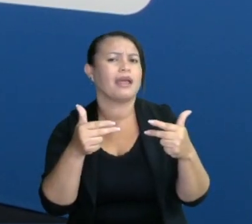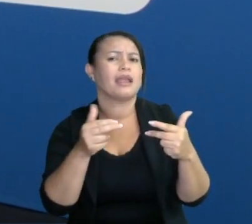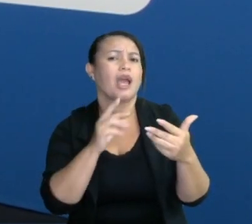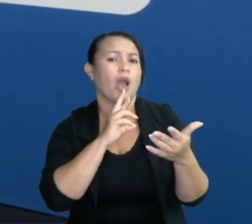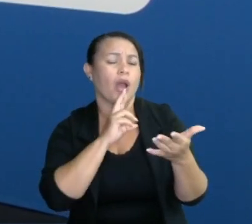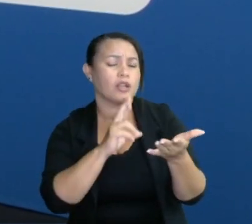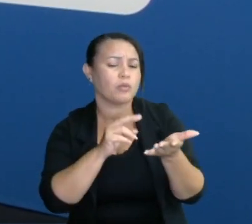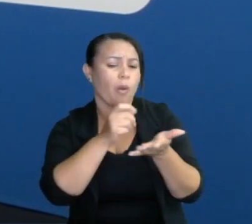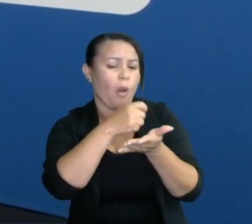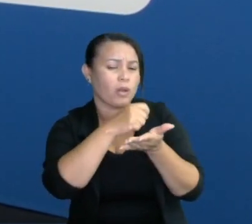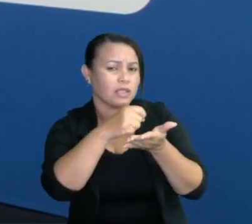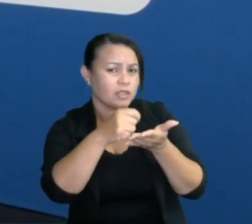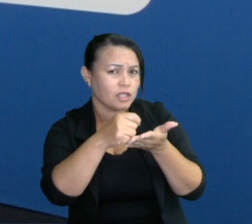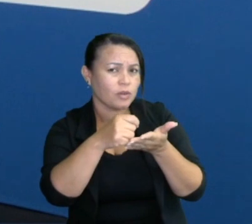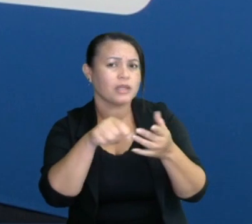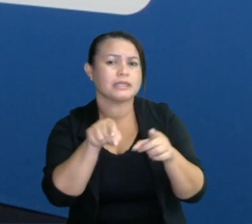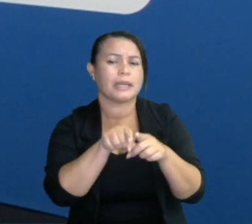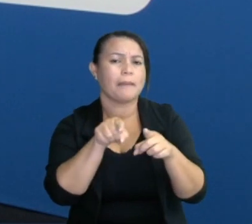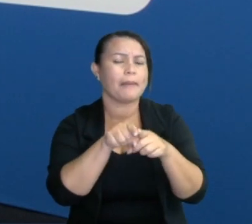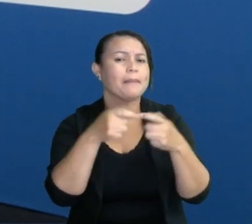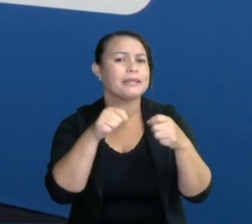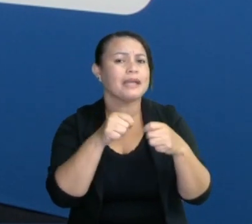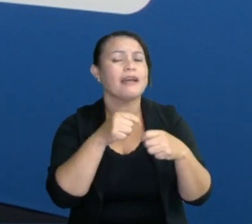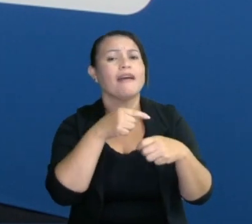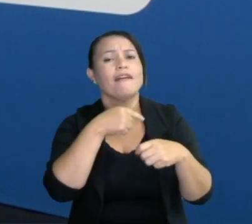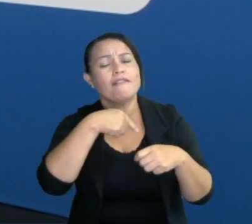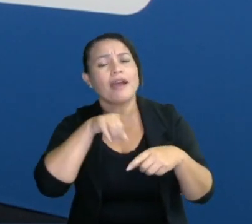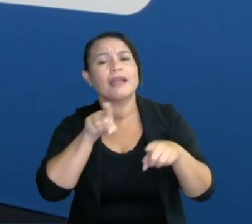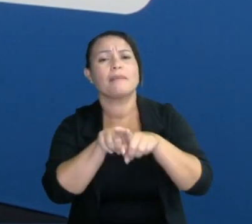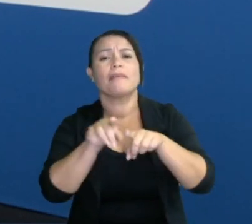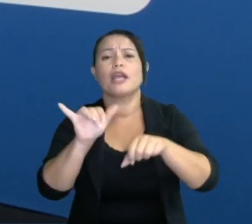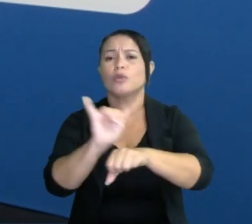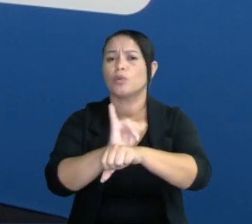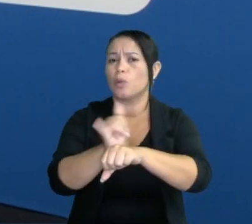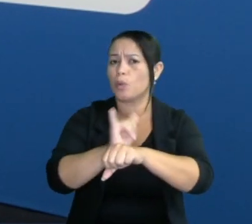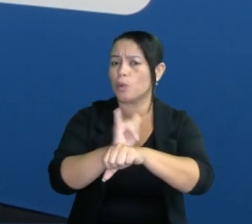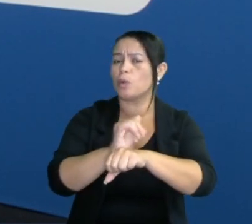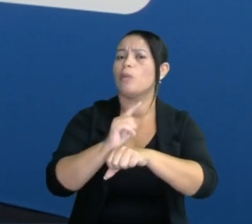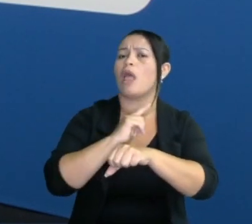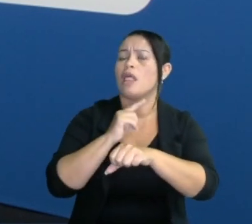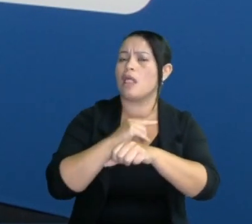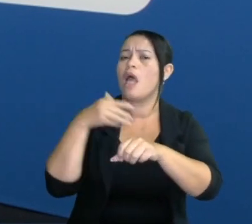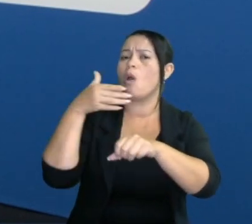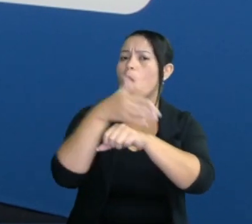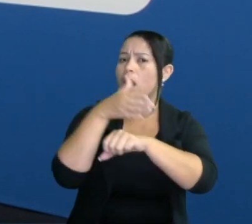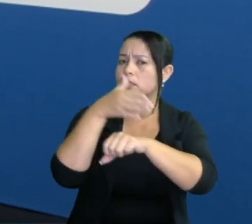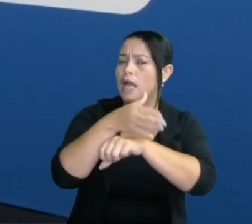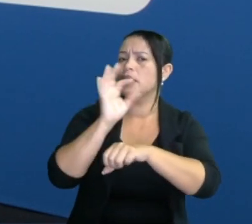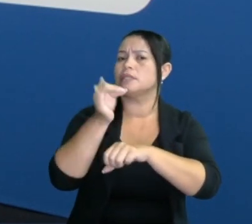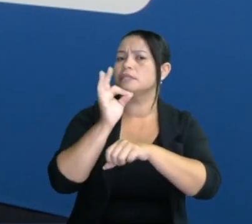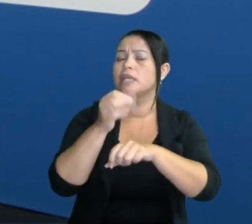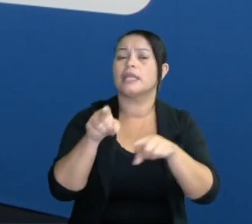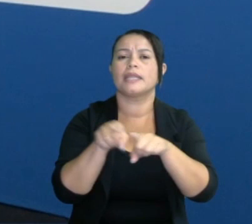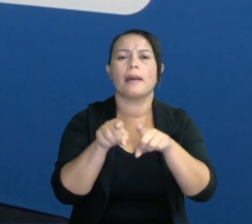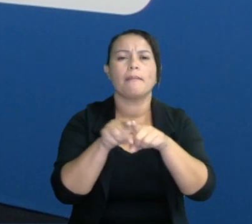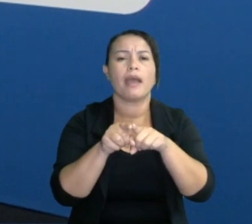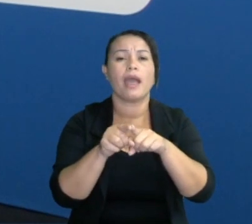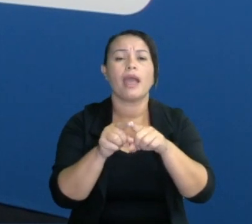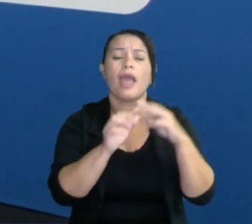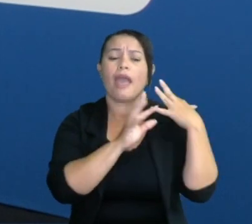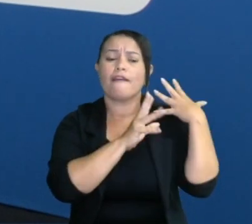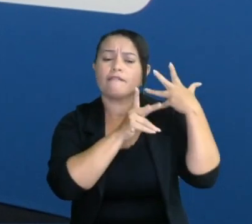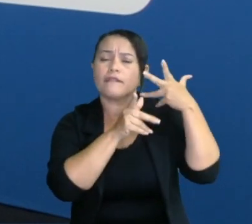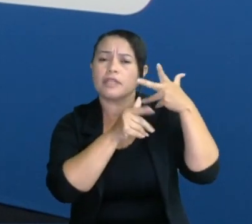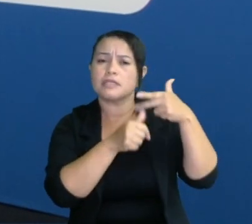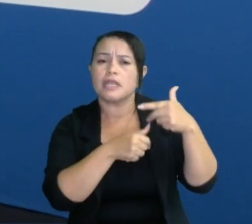as anotações necessárias, vai lá no YouTube, quem tem o acesso, certo? Dá uma revisão